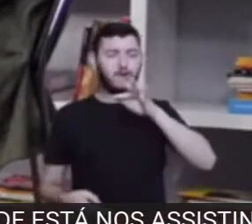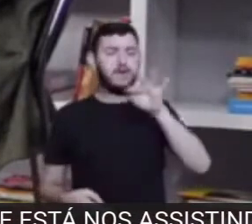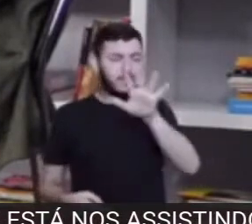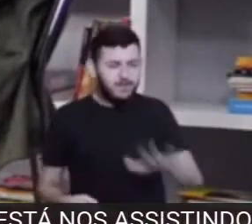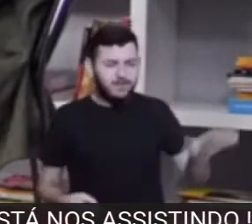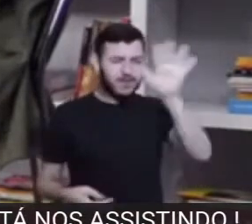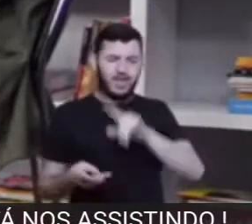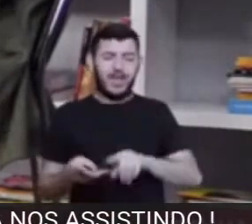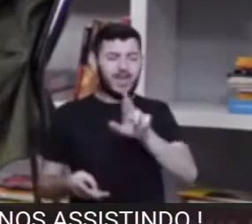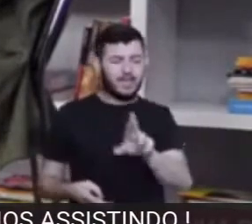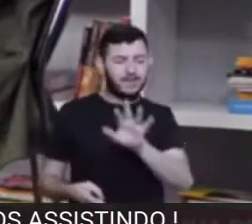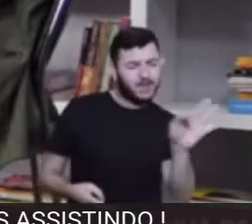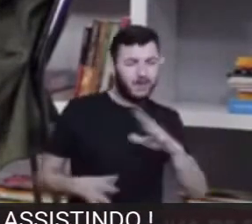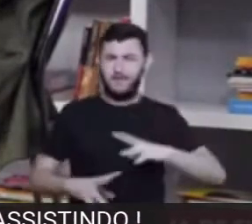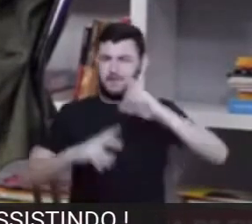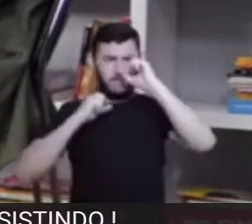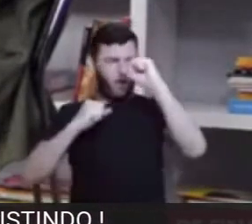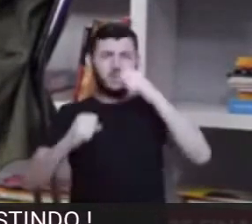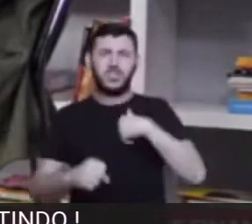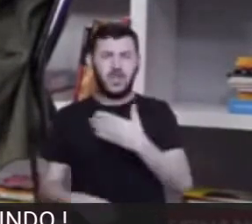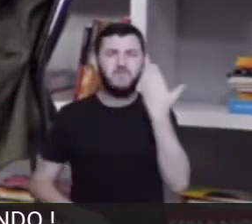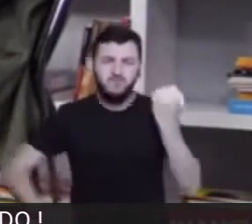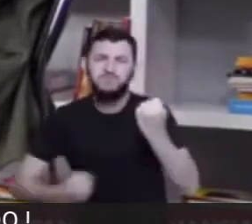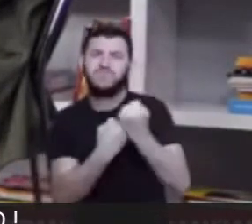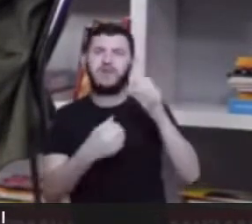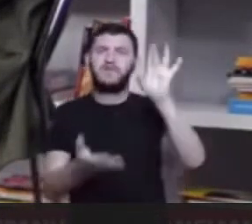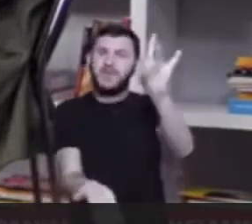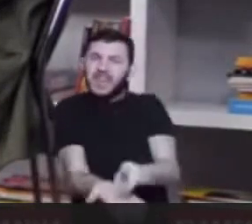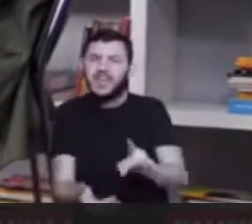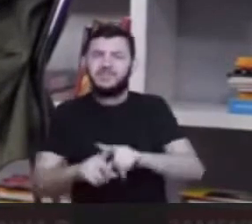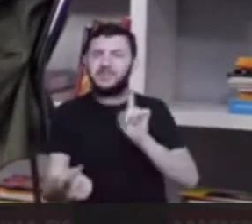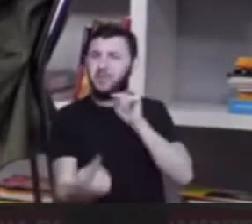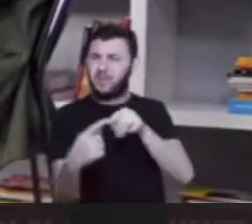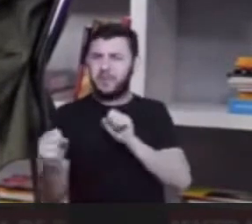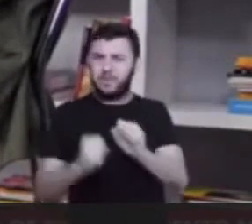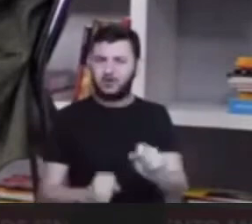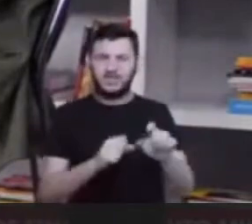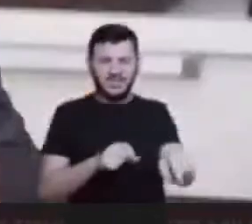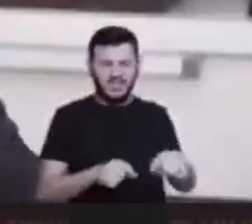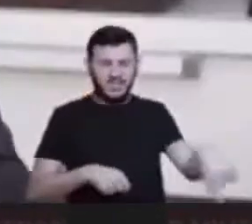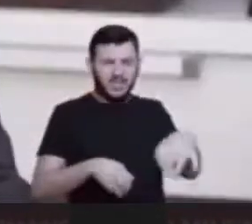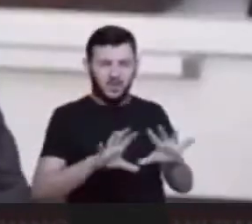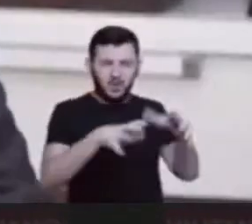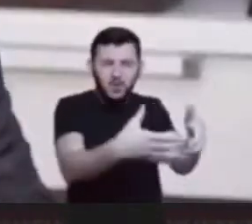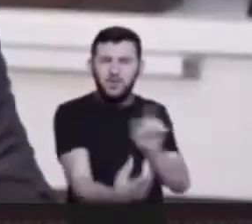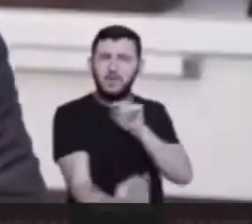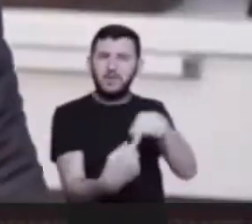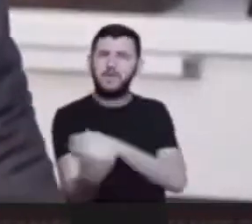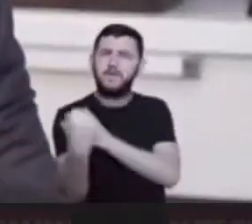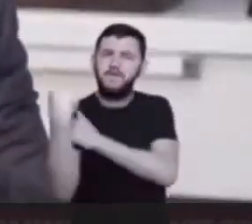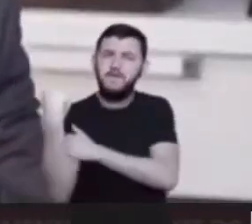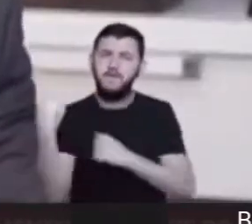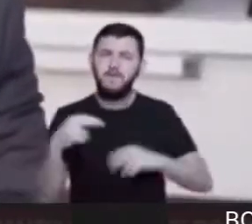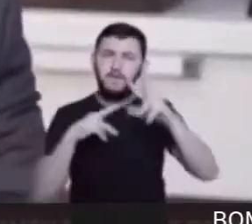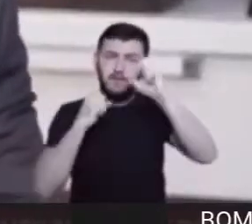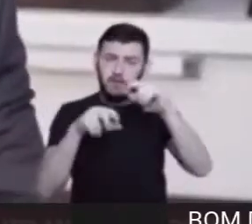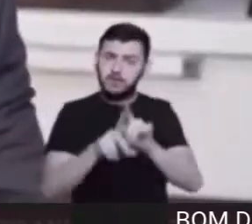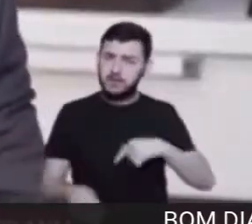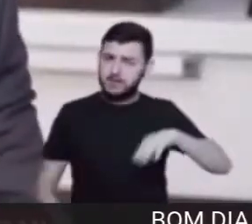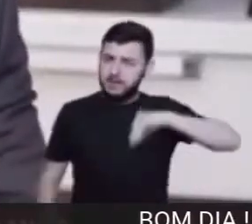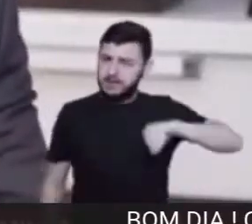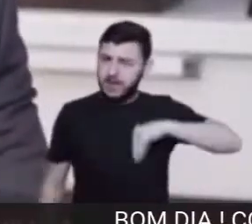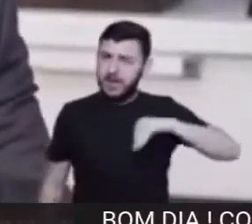favorável. Agora, essa gente, para ter a força que precisa ter e para ganhar o salário que precisa ganhar, essa gente tem que ter